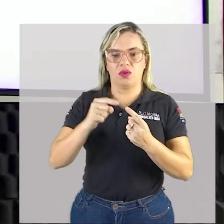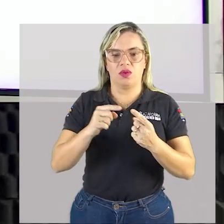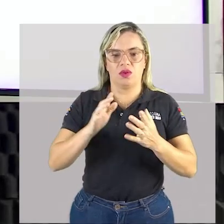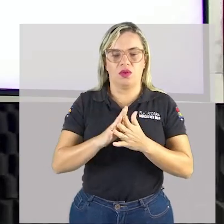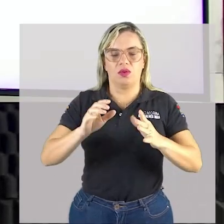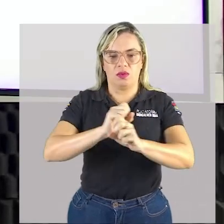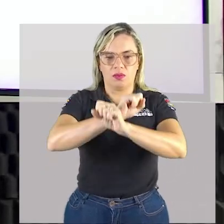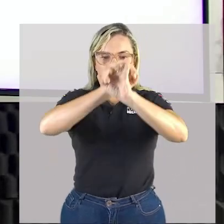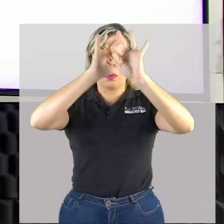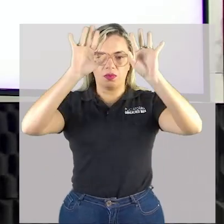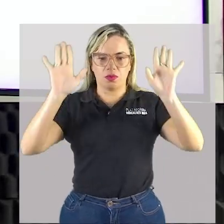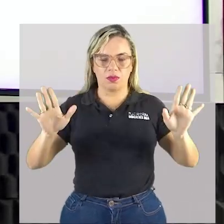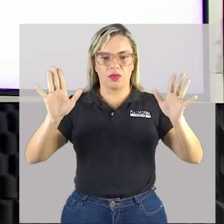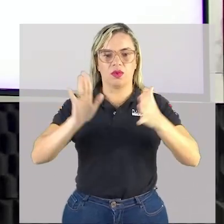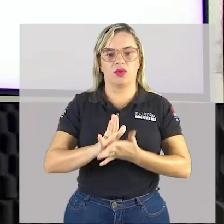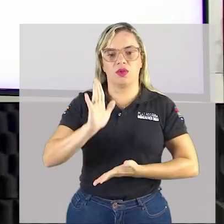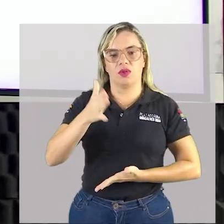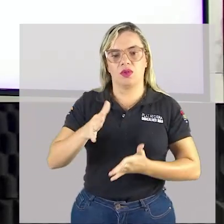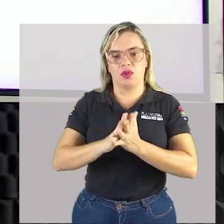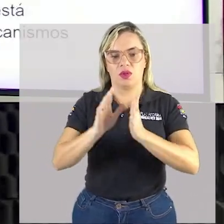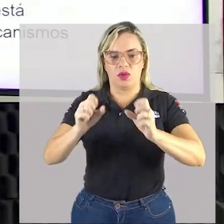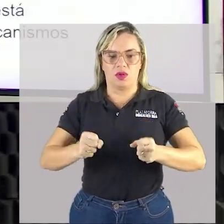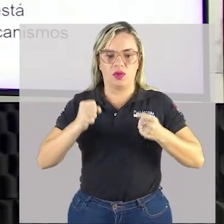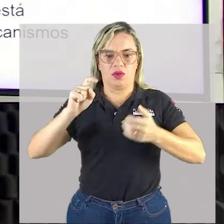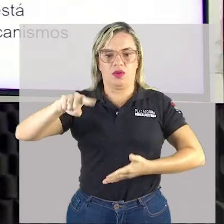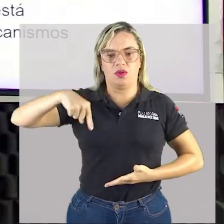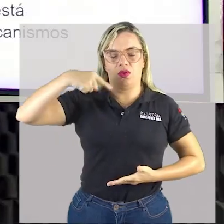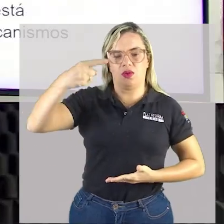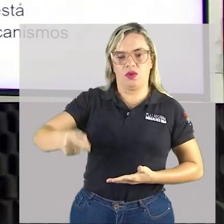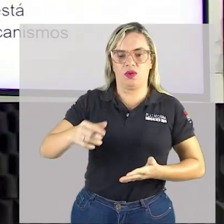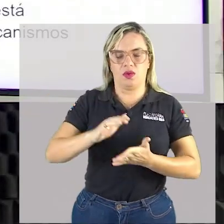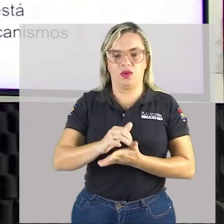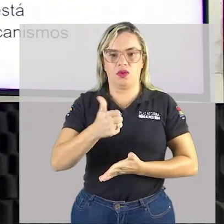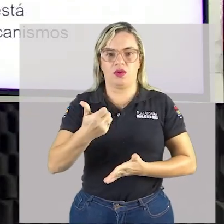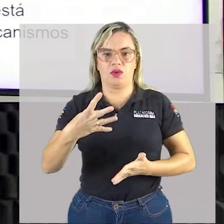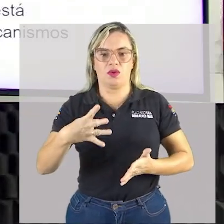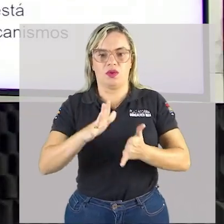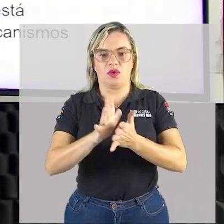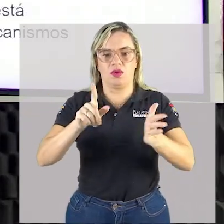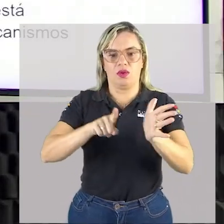objetivamente, tá? E a gente já pode passar para a questão